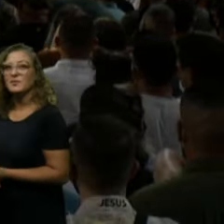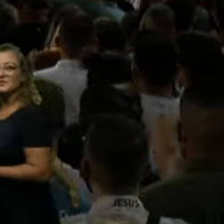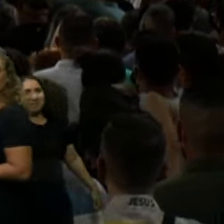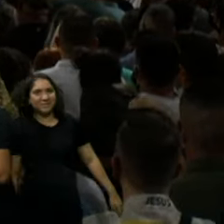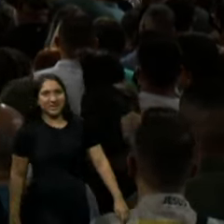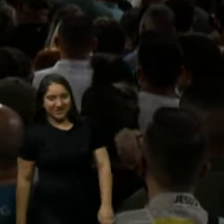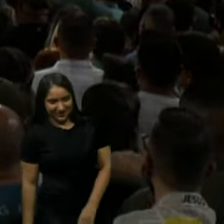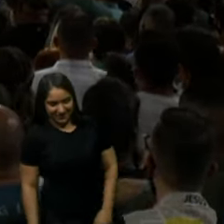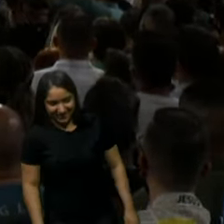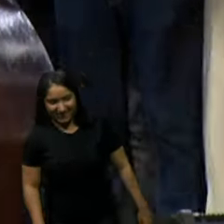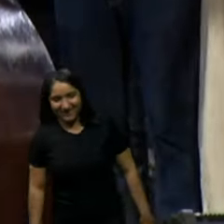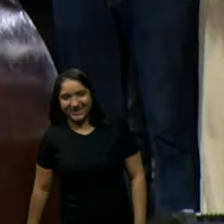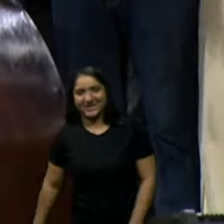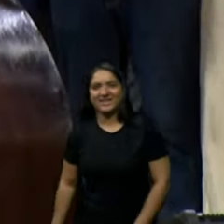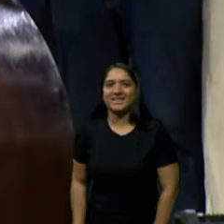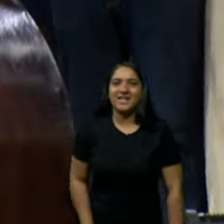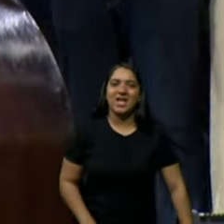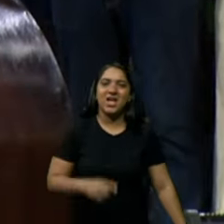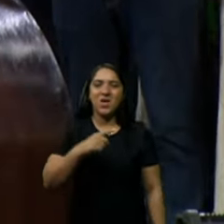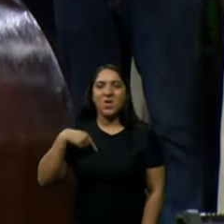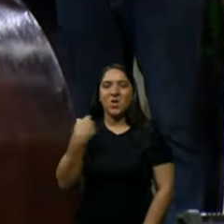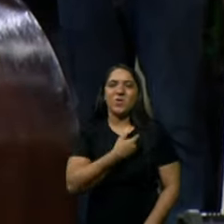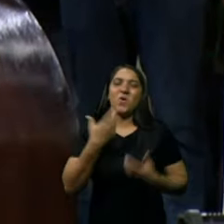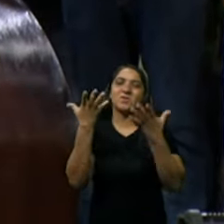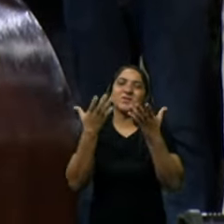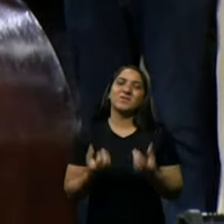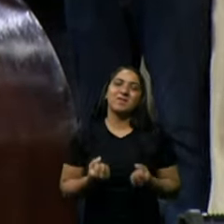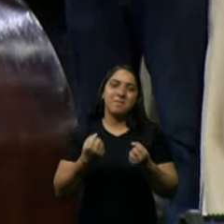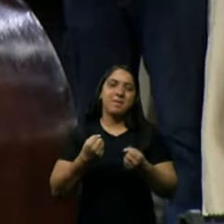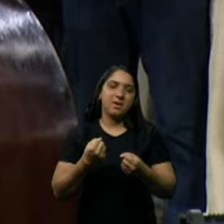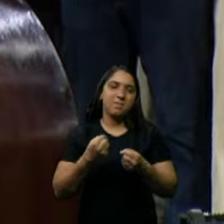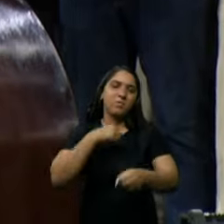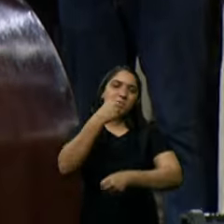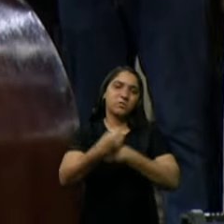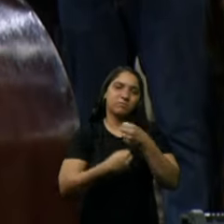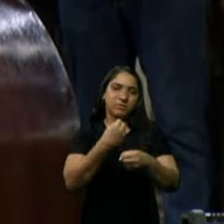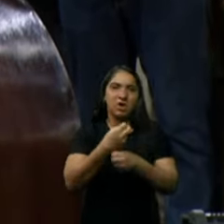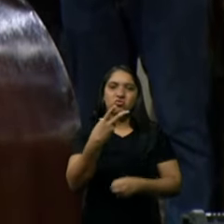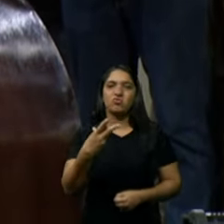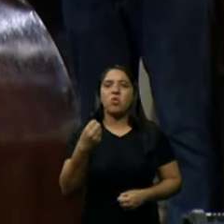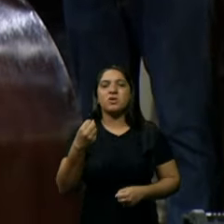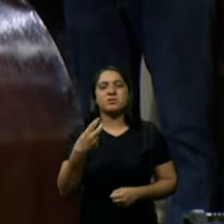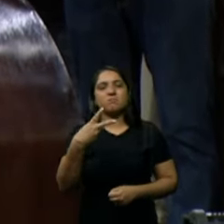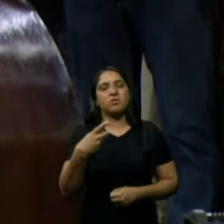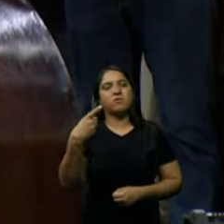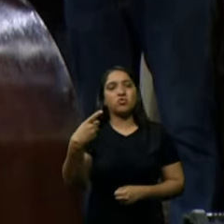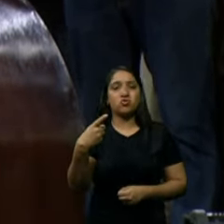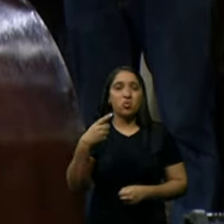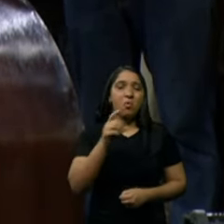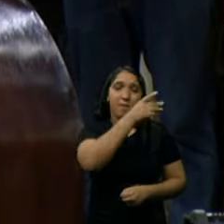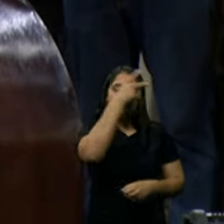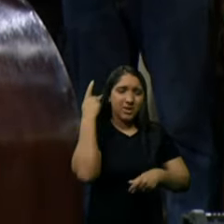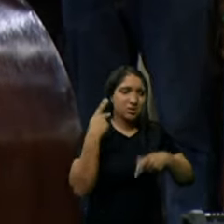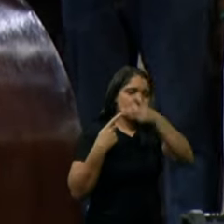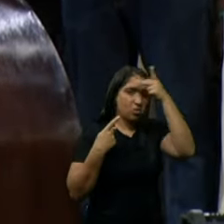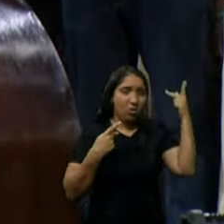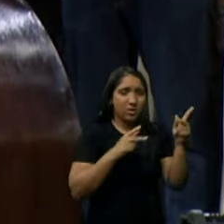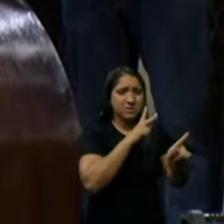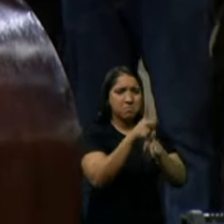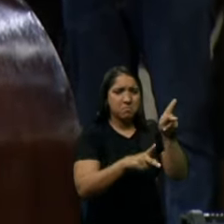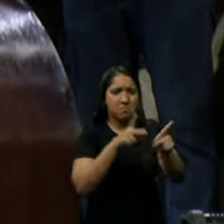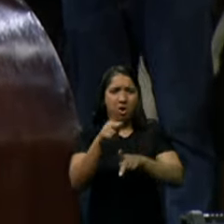e nós recebemos esse ano membros da igreja de diversas